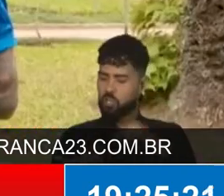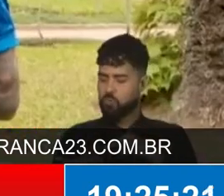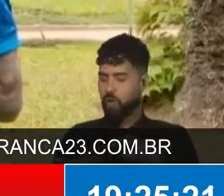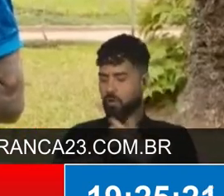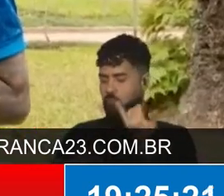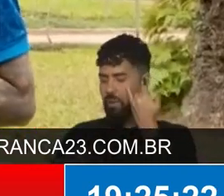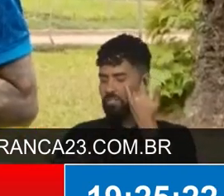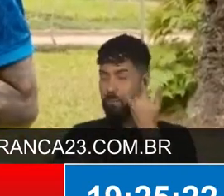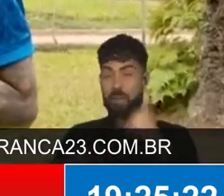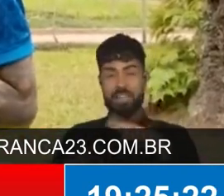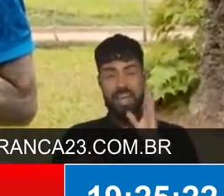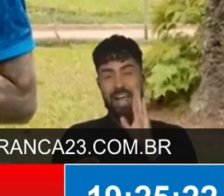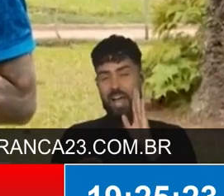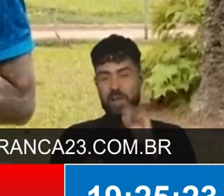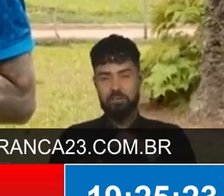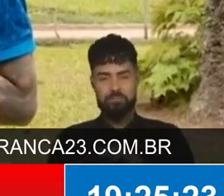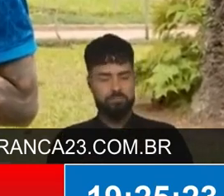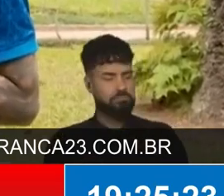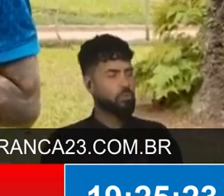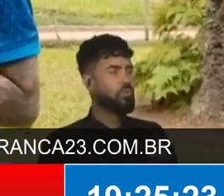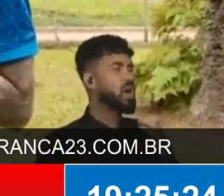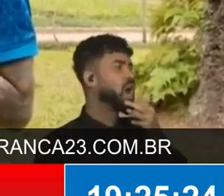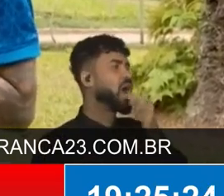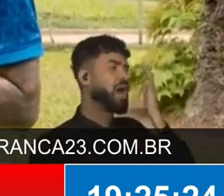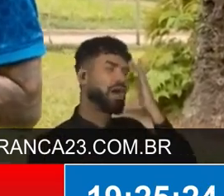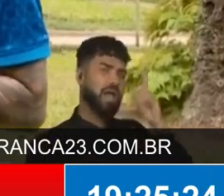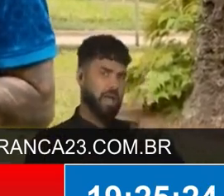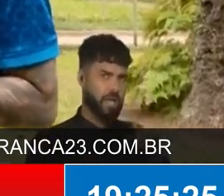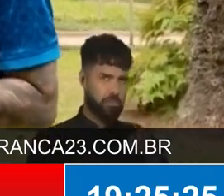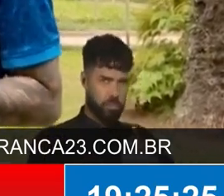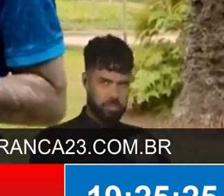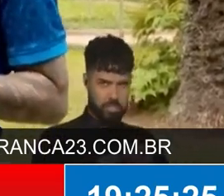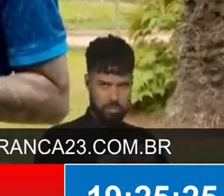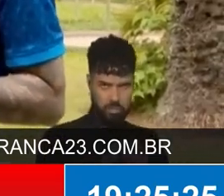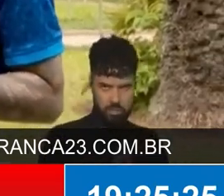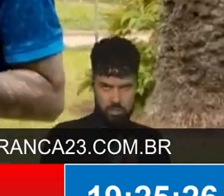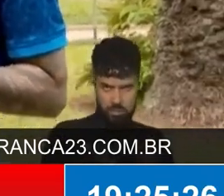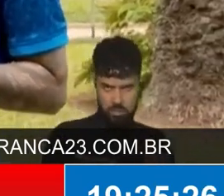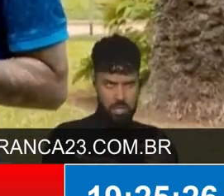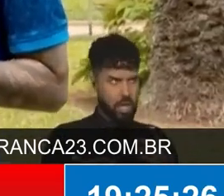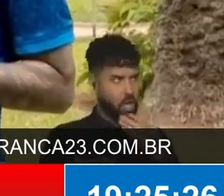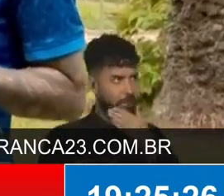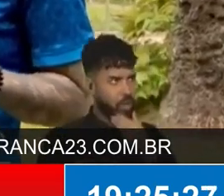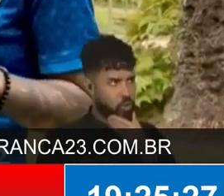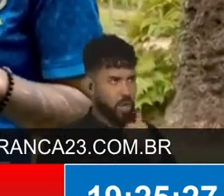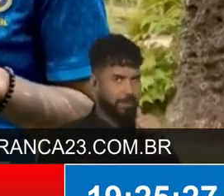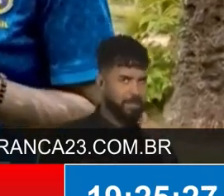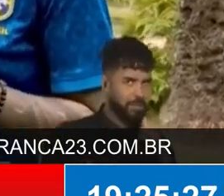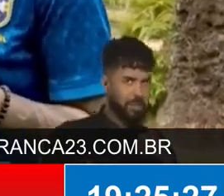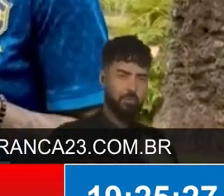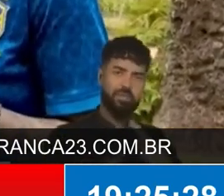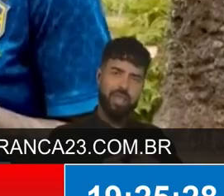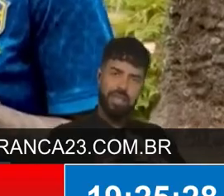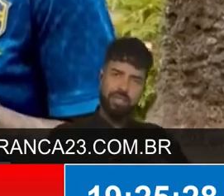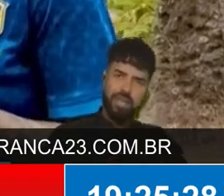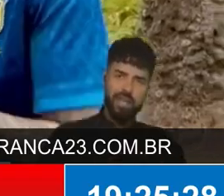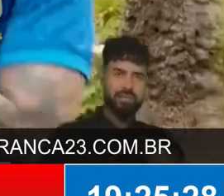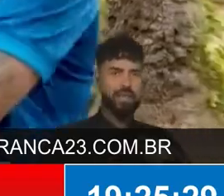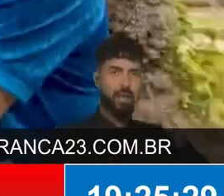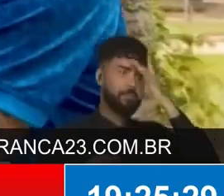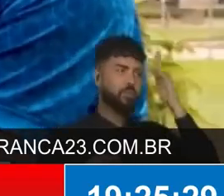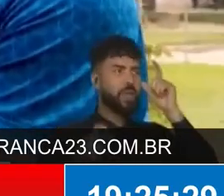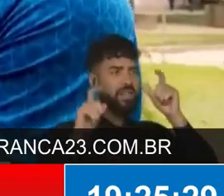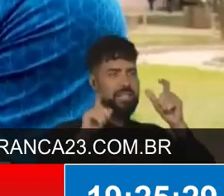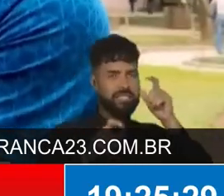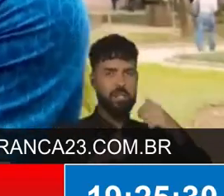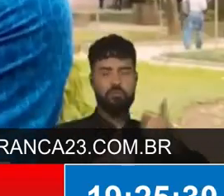Qual você considera que é a importância, né, de ter esse álbum, que é uma coisa que crianças e interessados em futebol